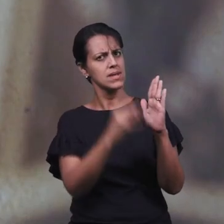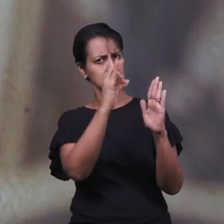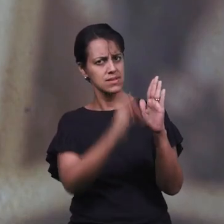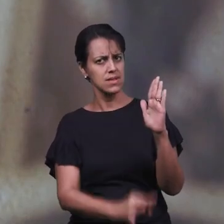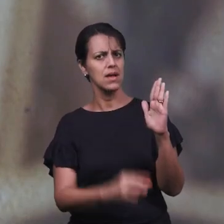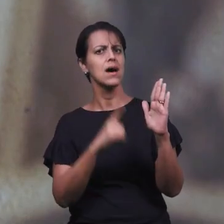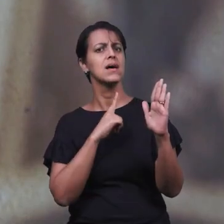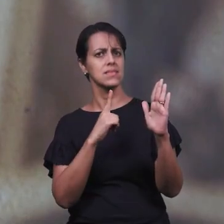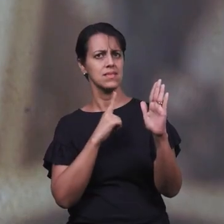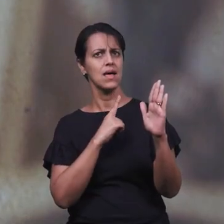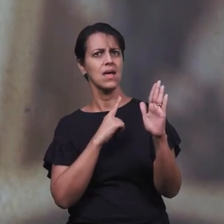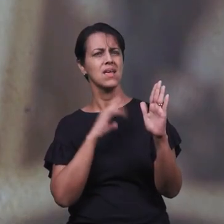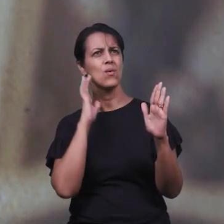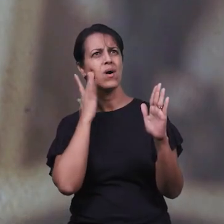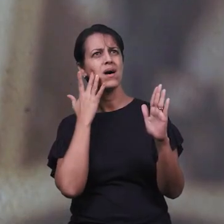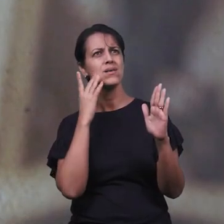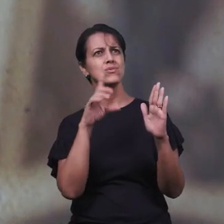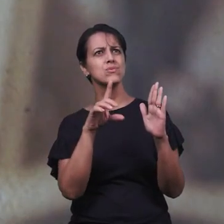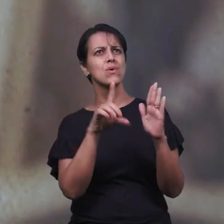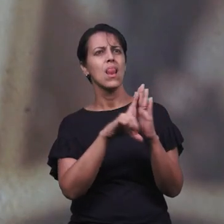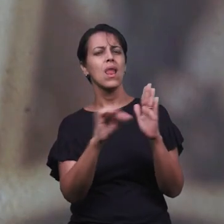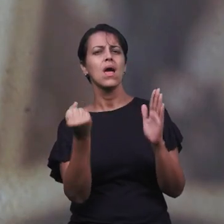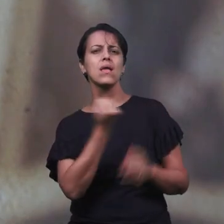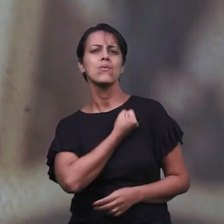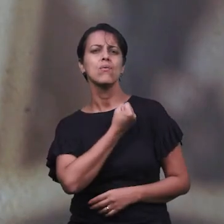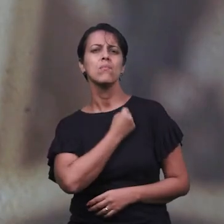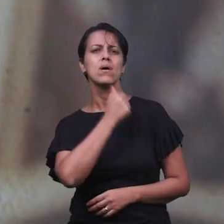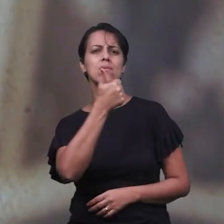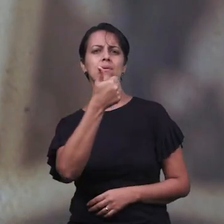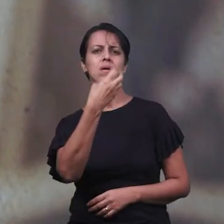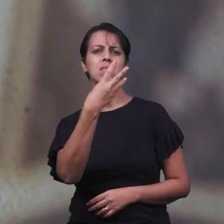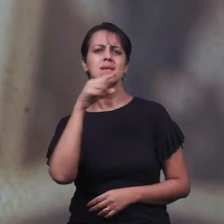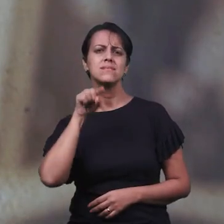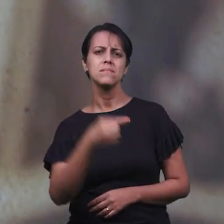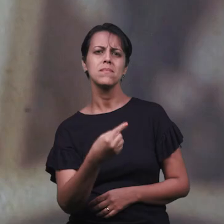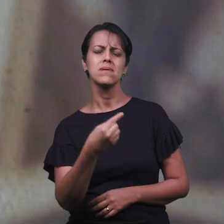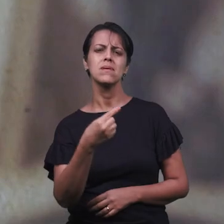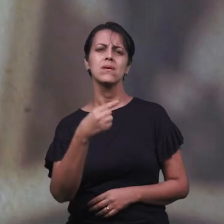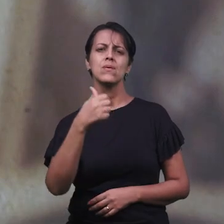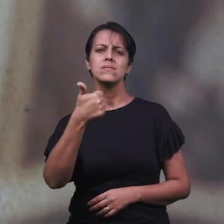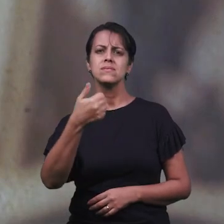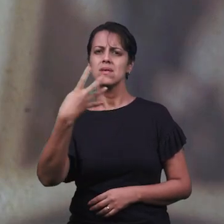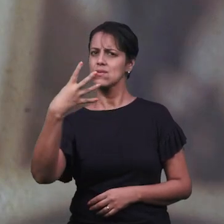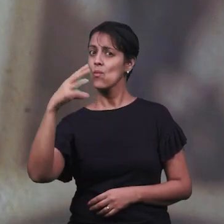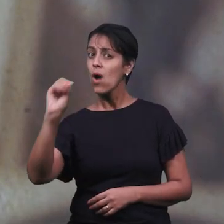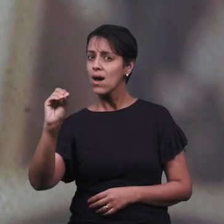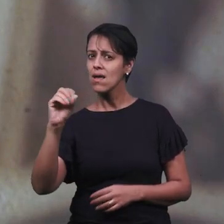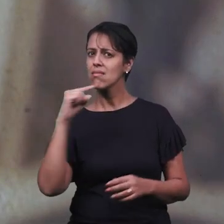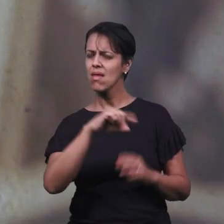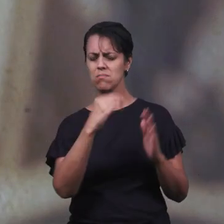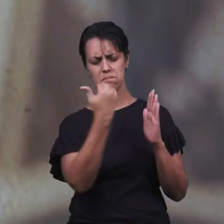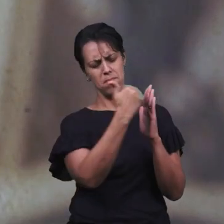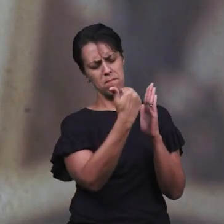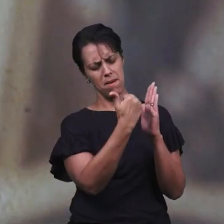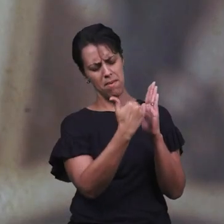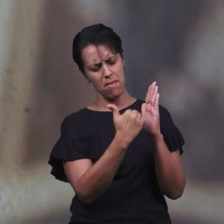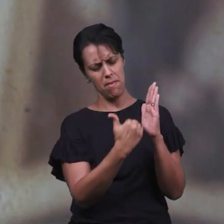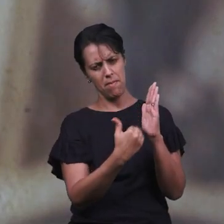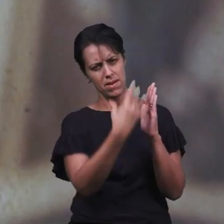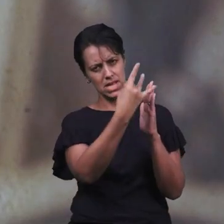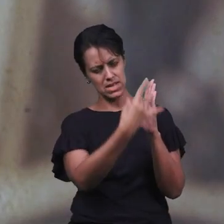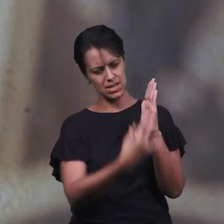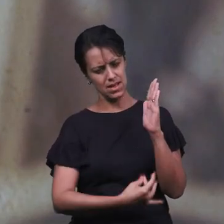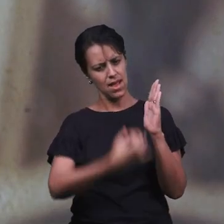tem a lei, salvo engano aqui, a Lei 13.140, ela regula, né, todo esse processo